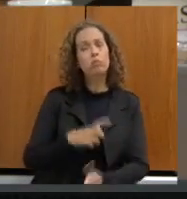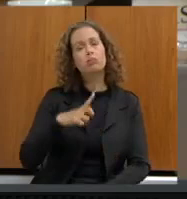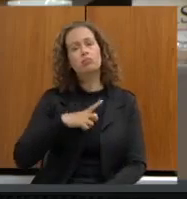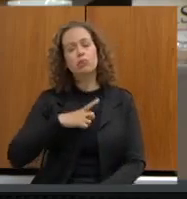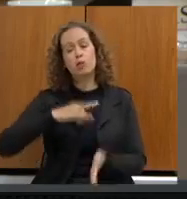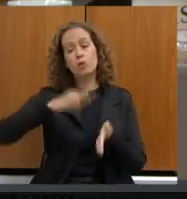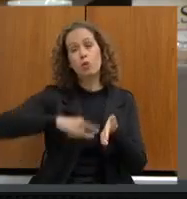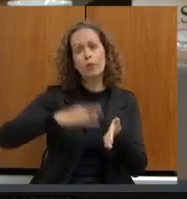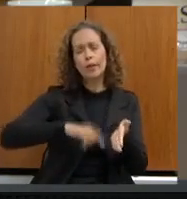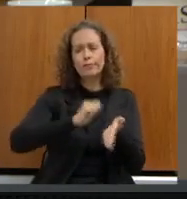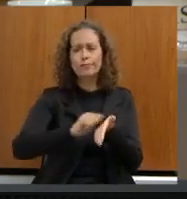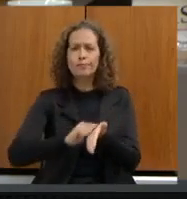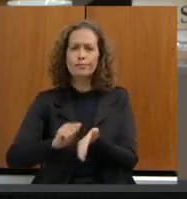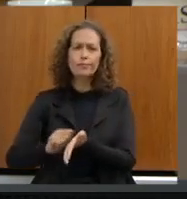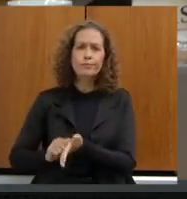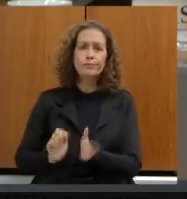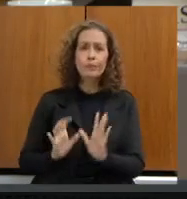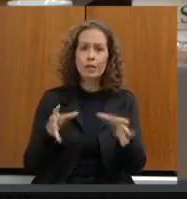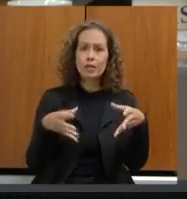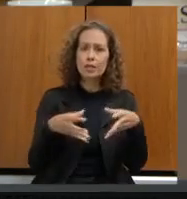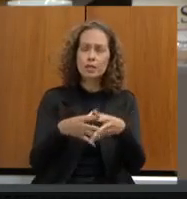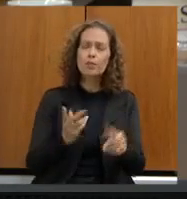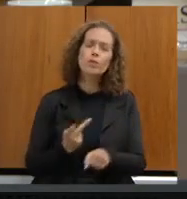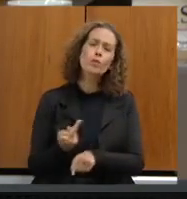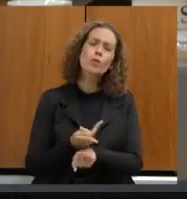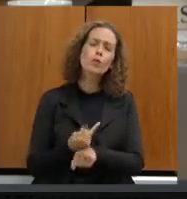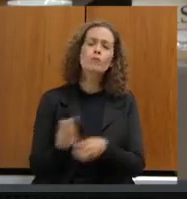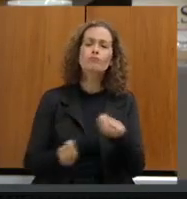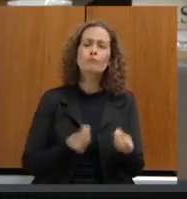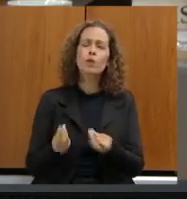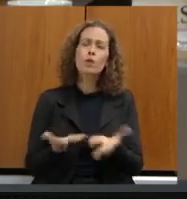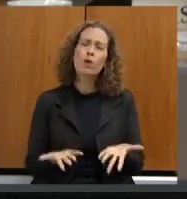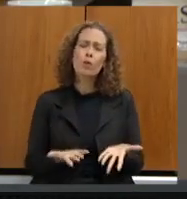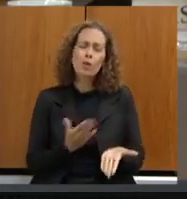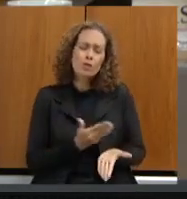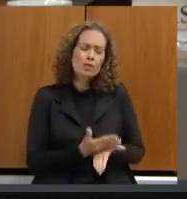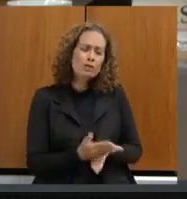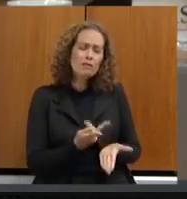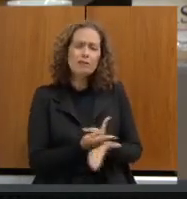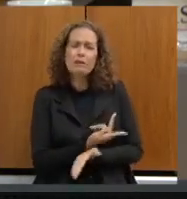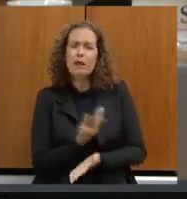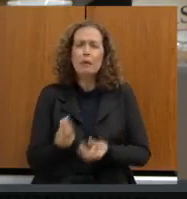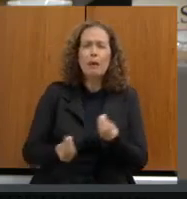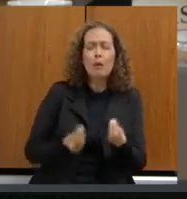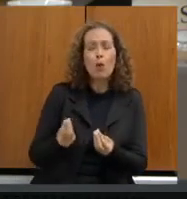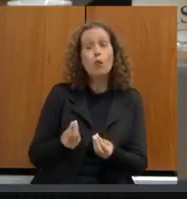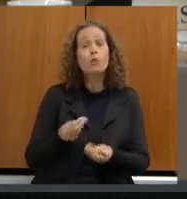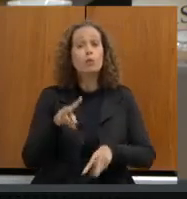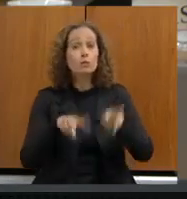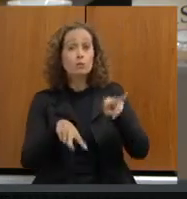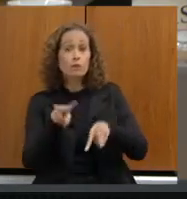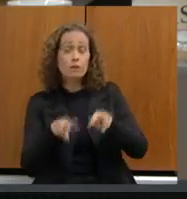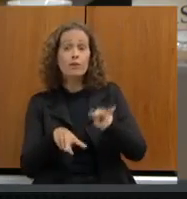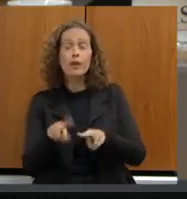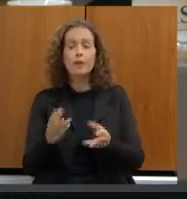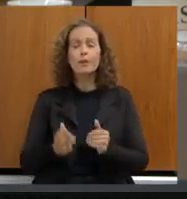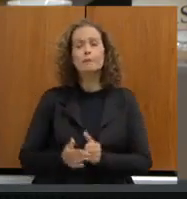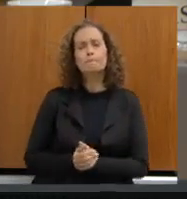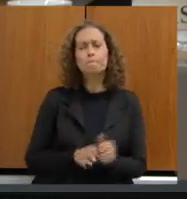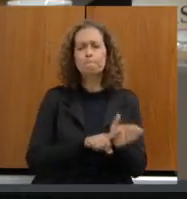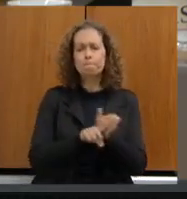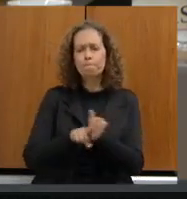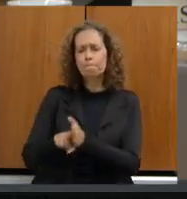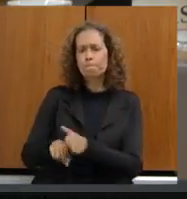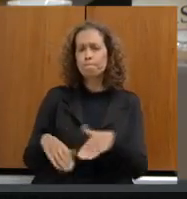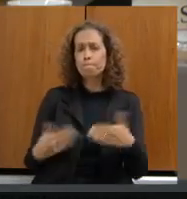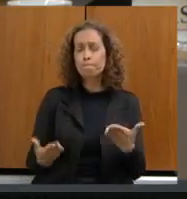né dessa equipe buscando a às Origens é e estudando aquele aquele fenômeno eu vou fazer isso me